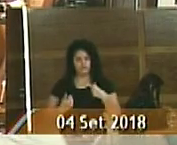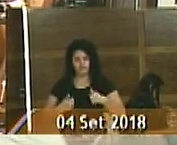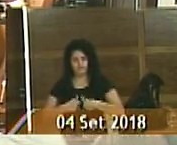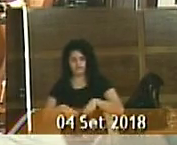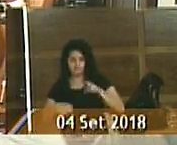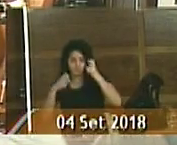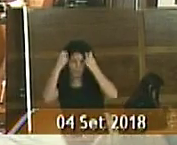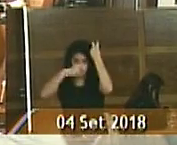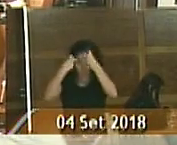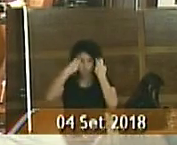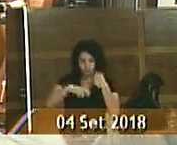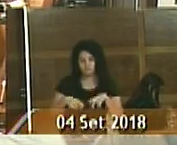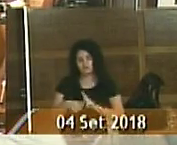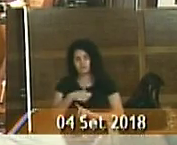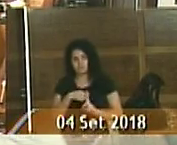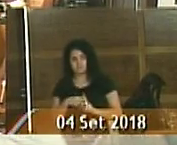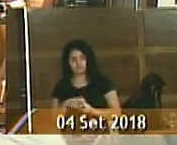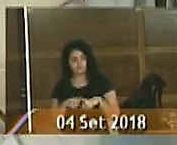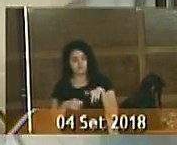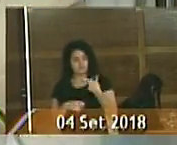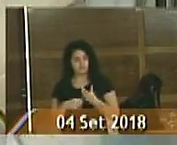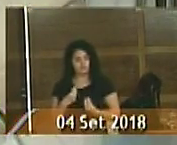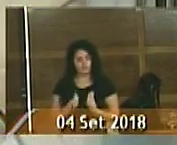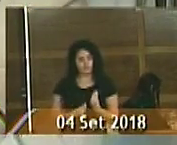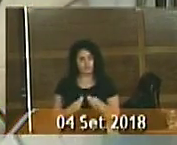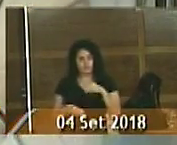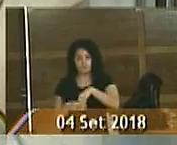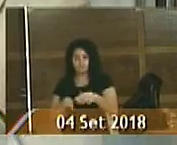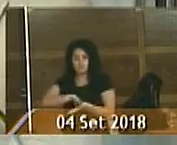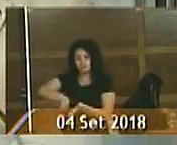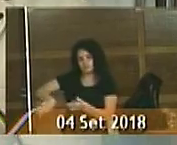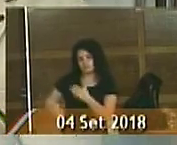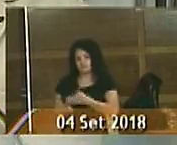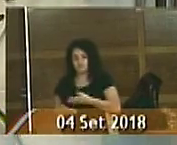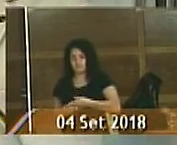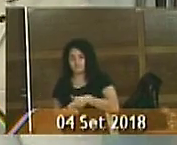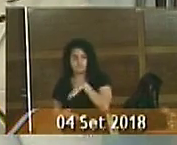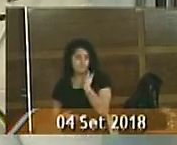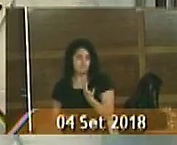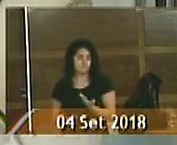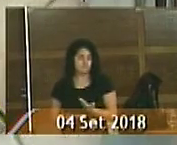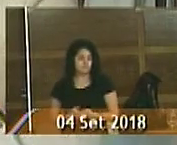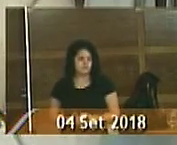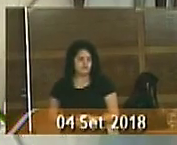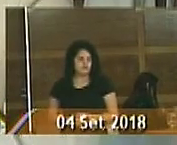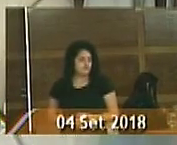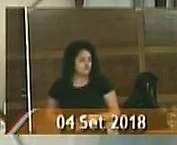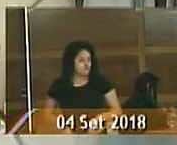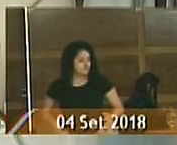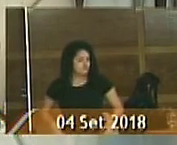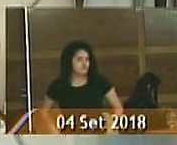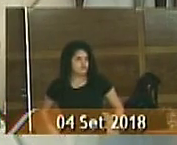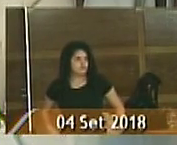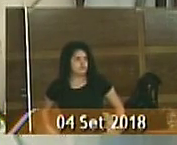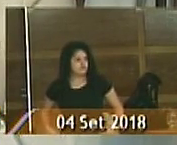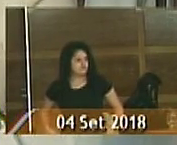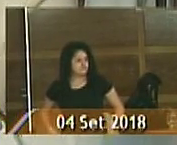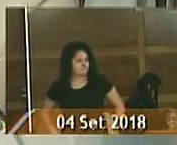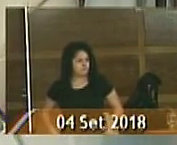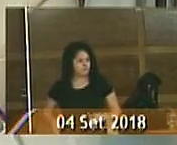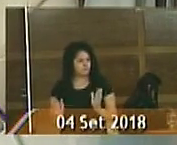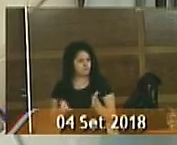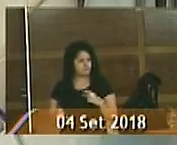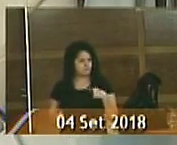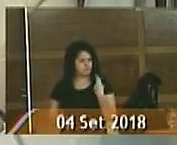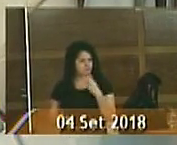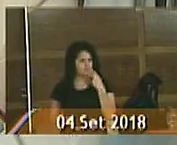é a população, que não tem como optar de tirar a secretária ou botar, e ela acaba morrendo, sim, e morrendo mesmo. Hoje em dia a